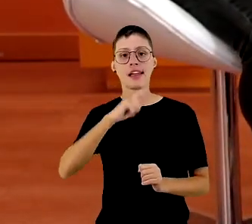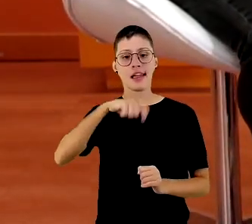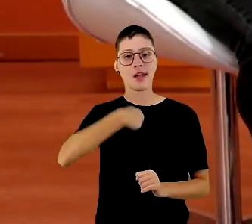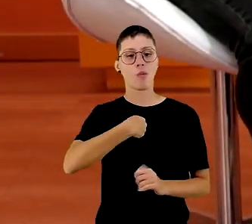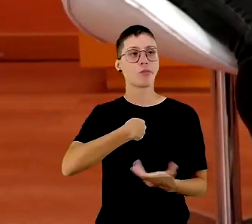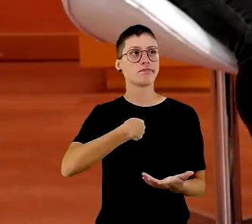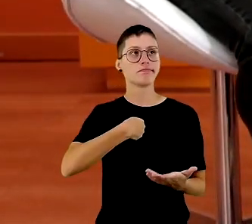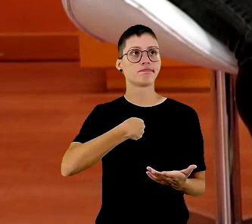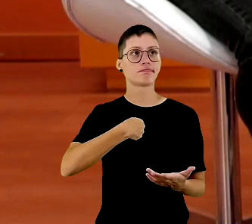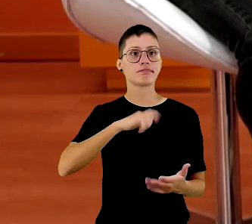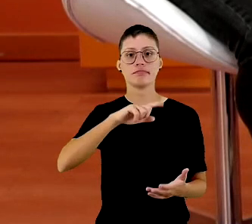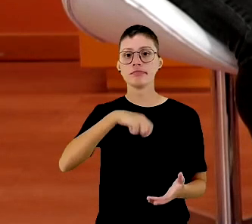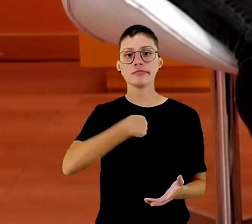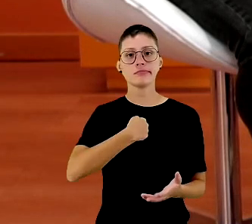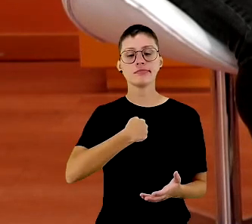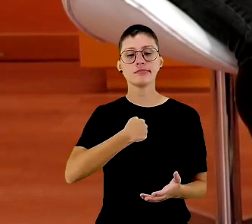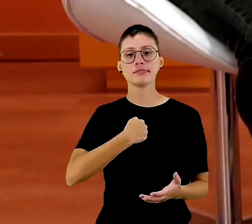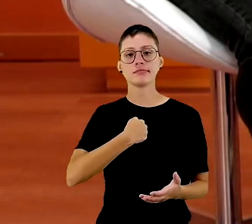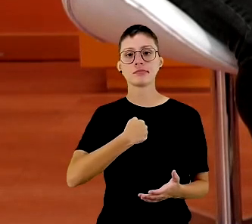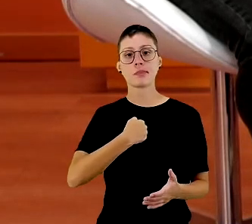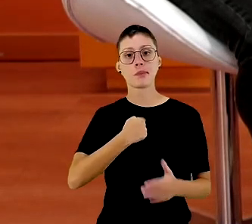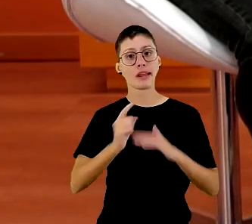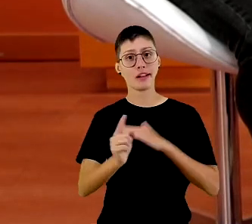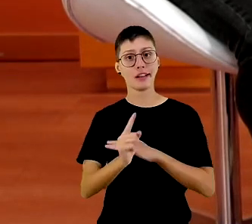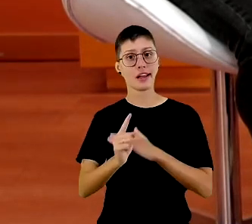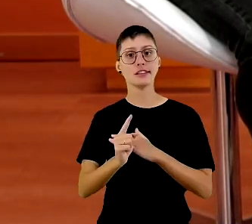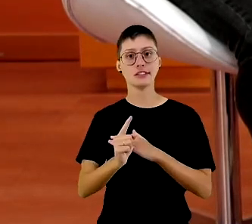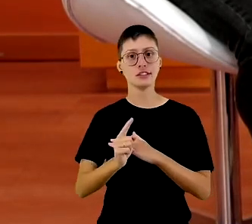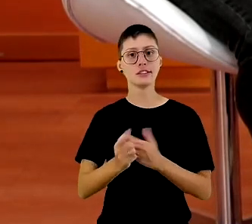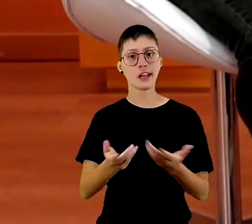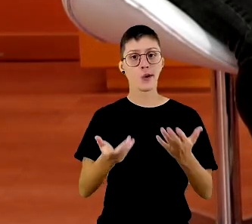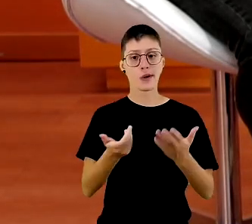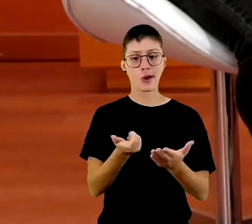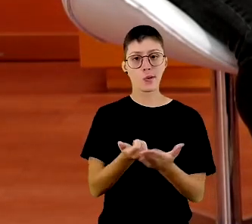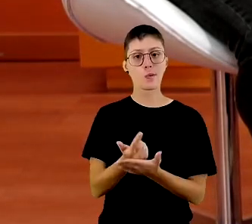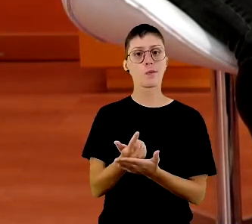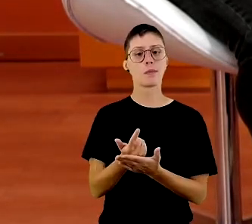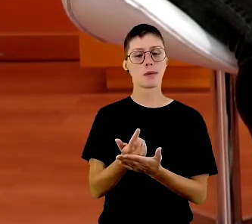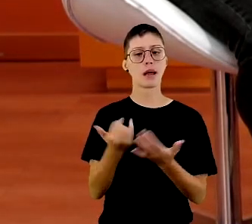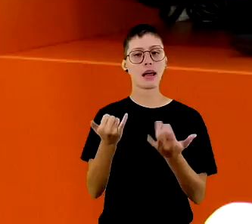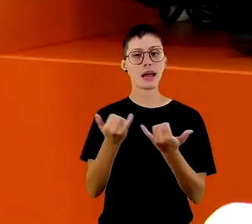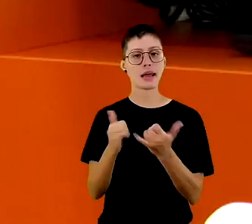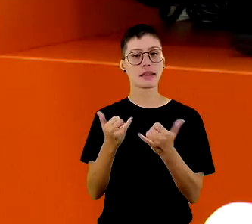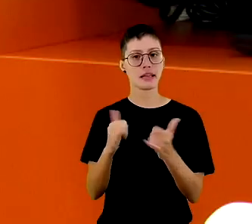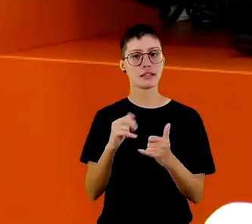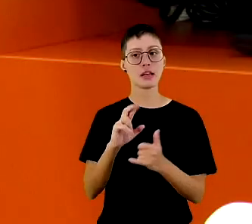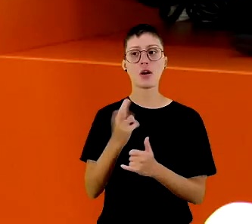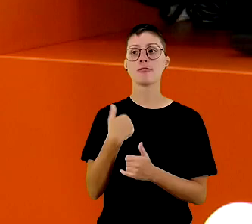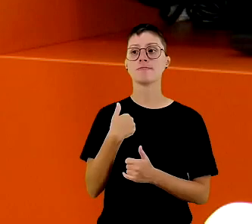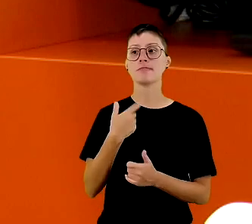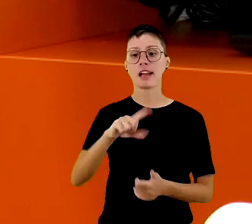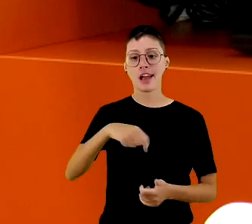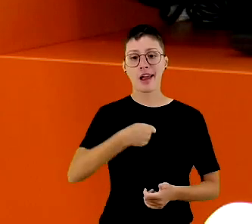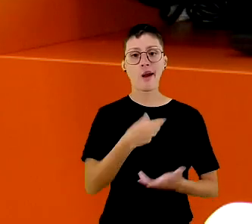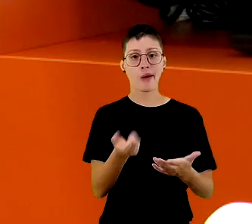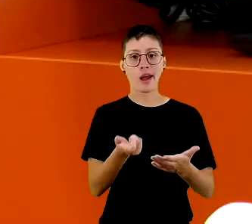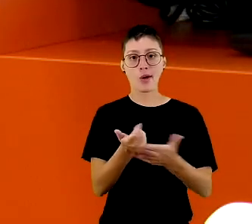eu sou um consumidor final. Eu quero comprar energia ou eu quero comprar combustível